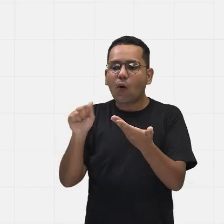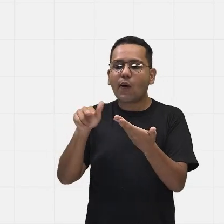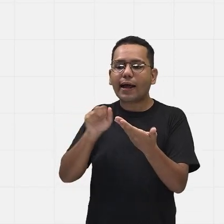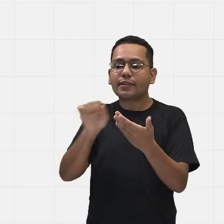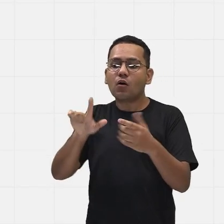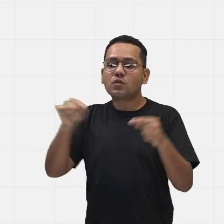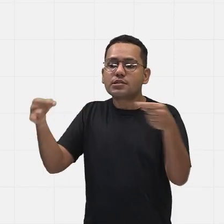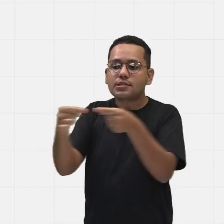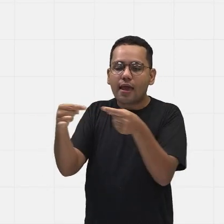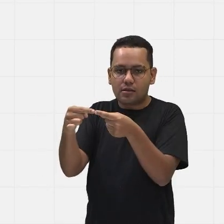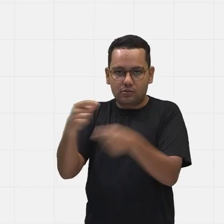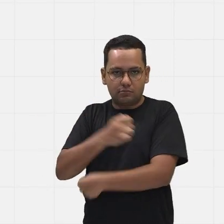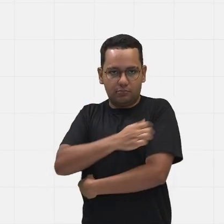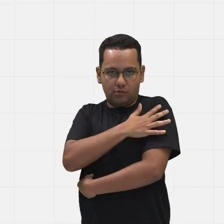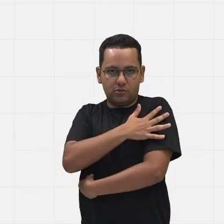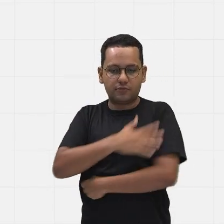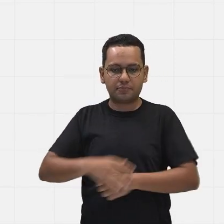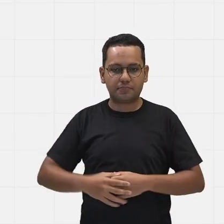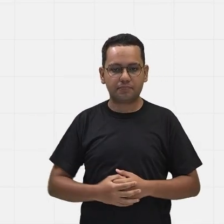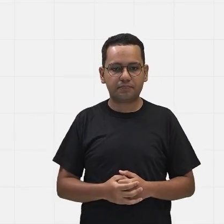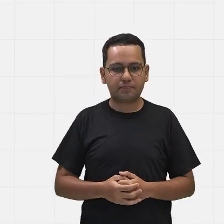Ok?